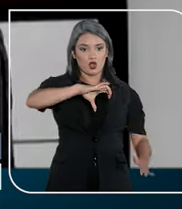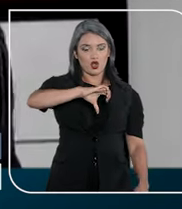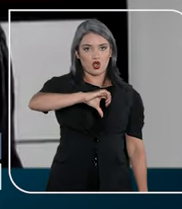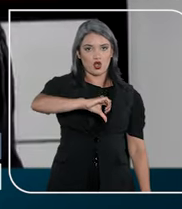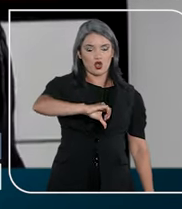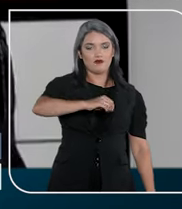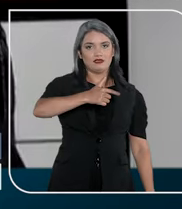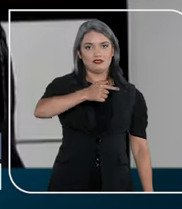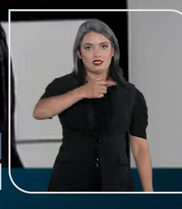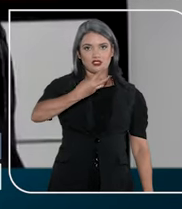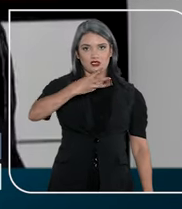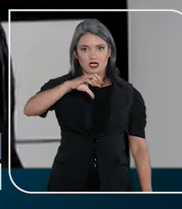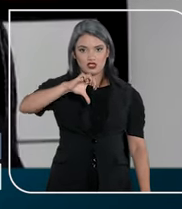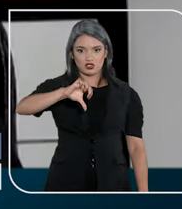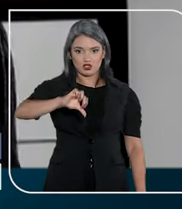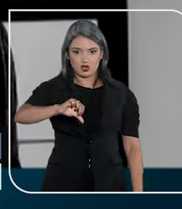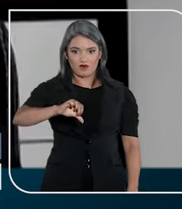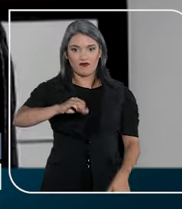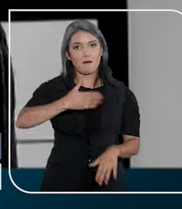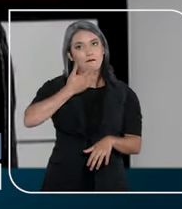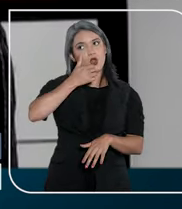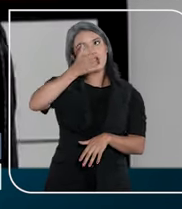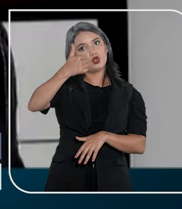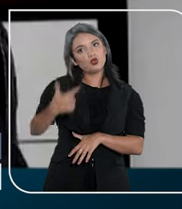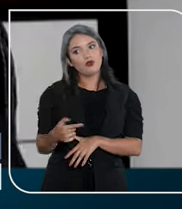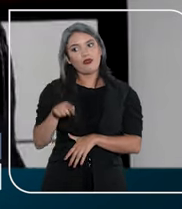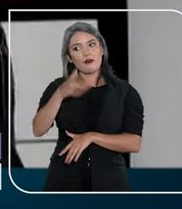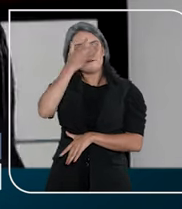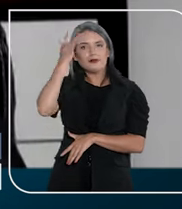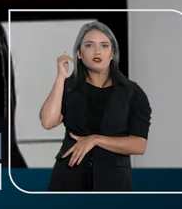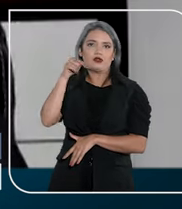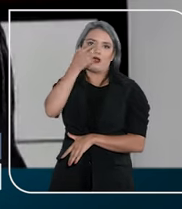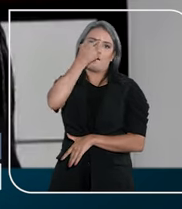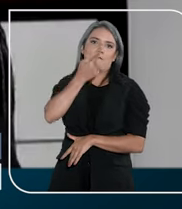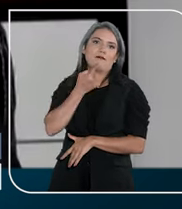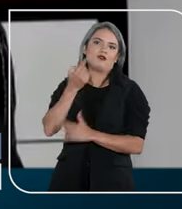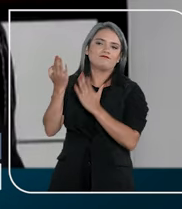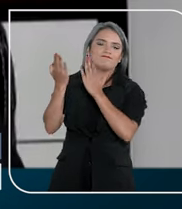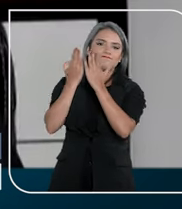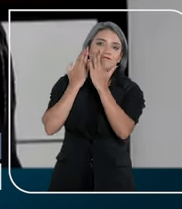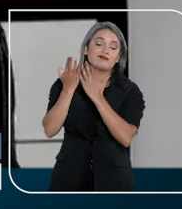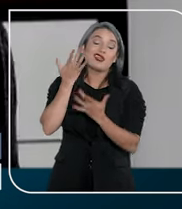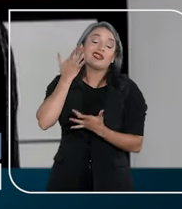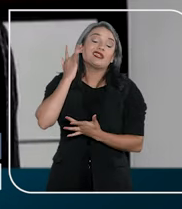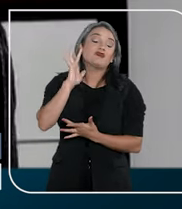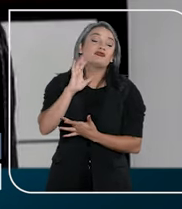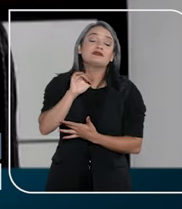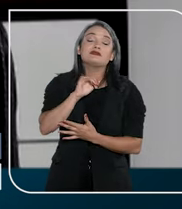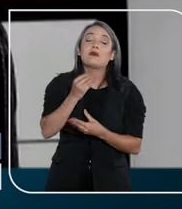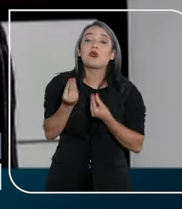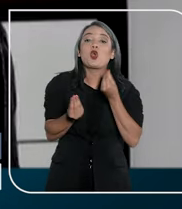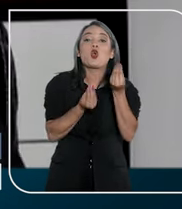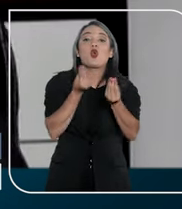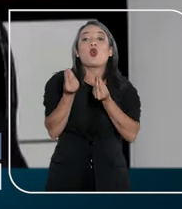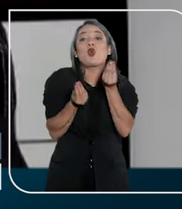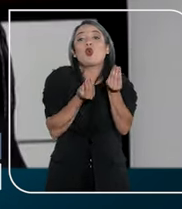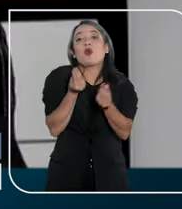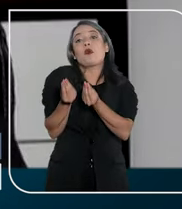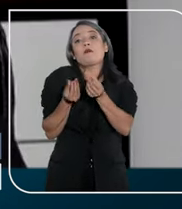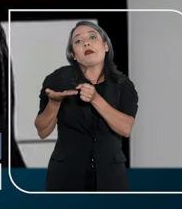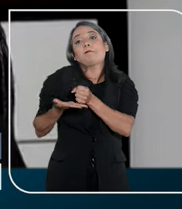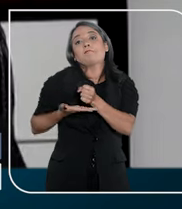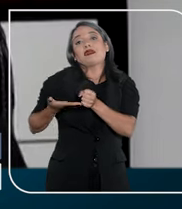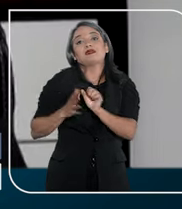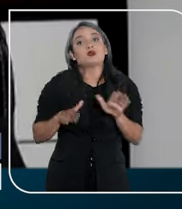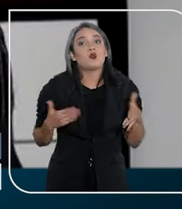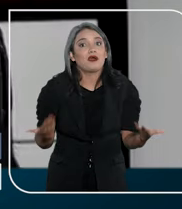ao invés de cogitar que ele tenha que se adequar a uma caixinha, a um perfil que sabe-se lá de onde é que foi tirado. Eu